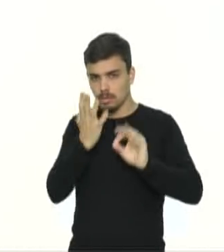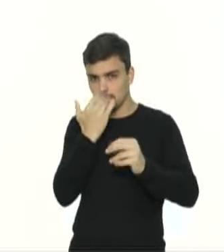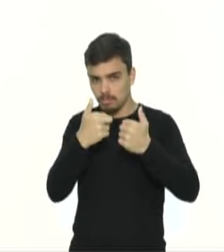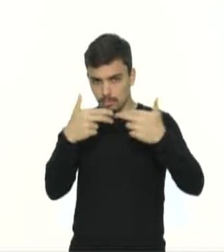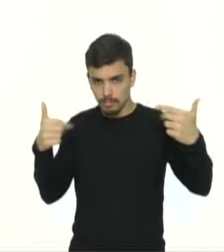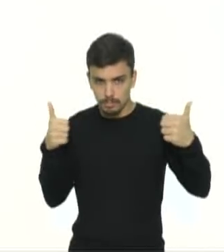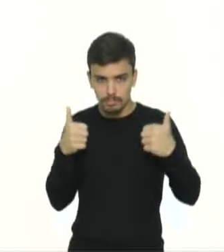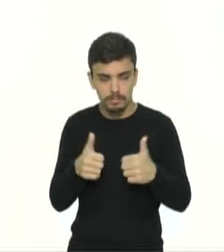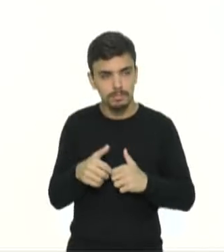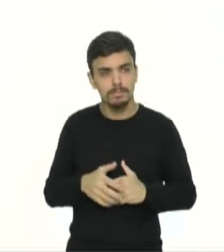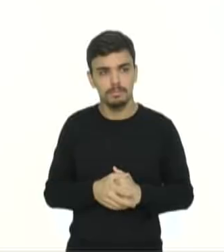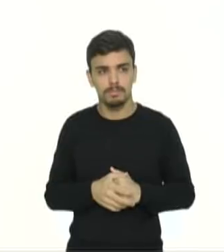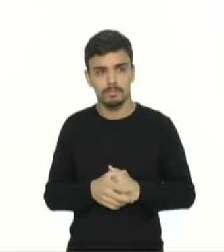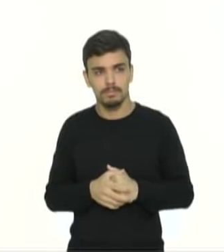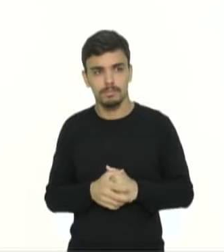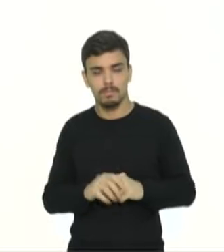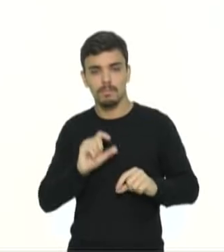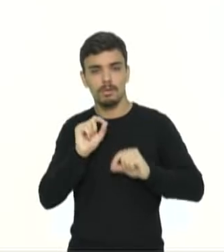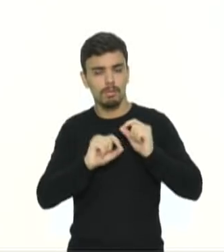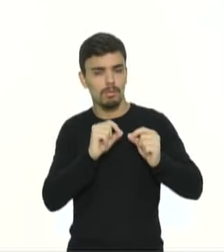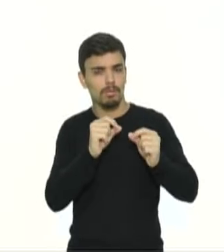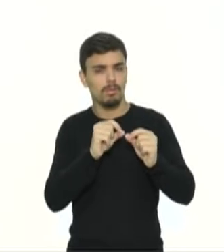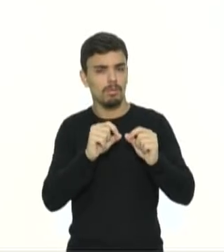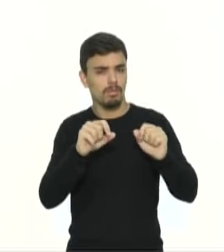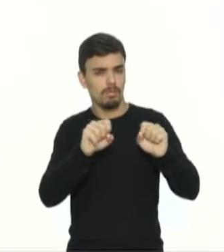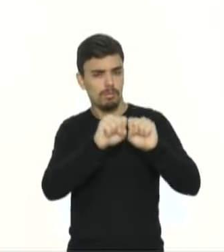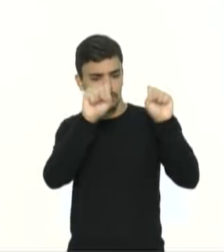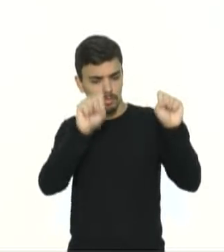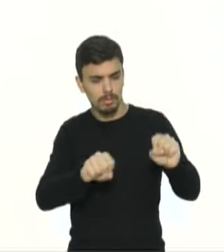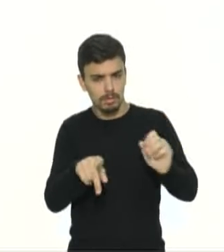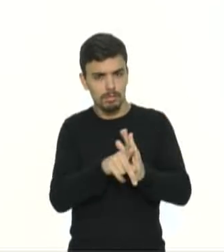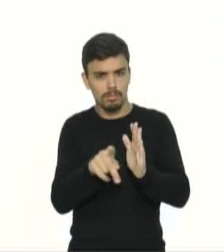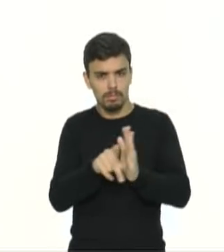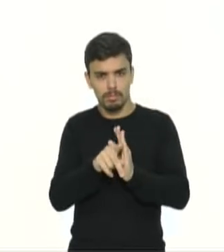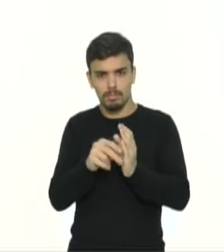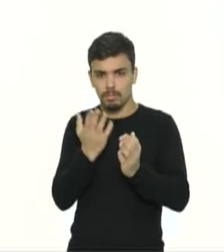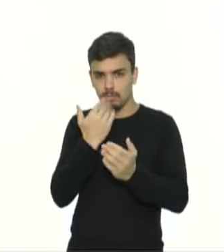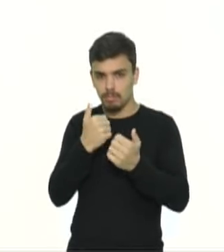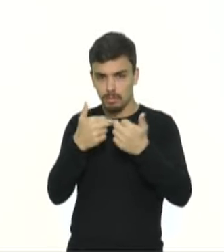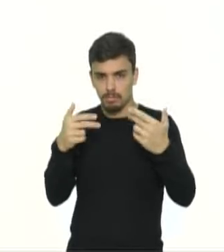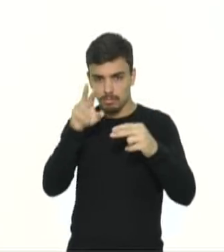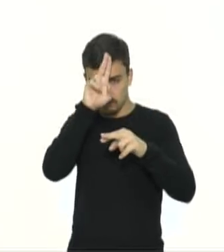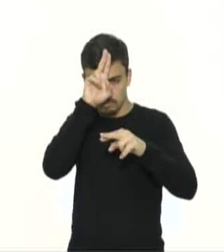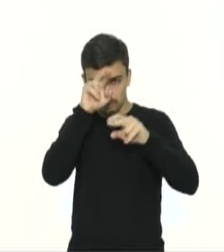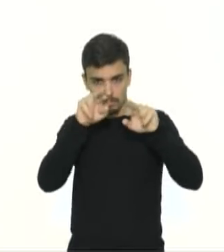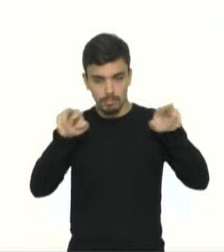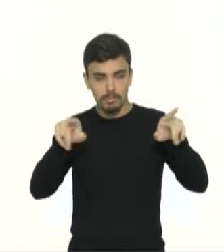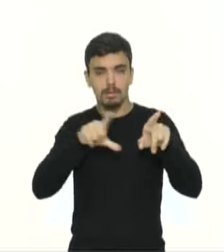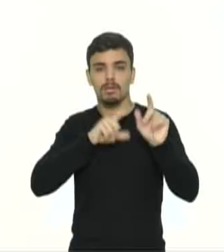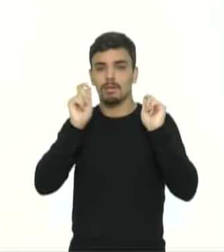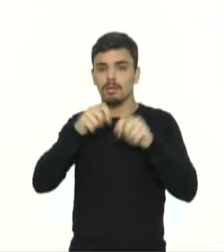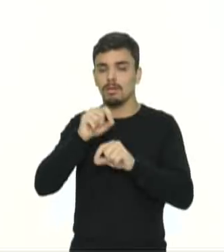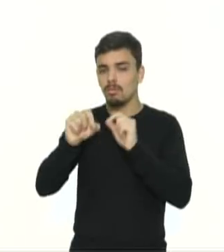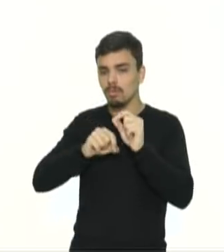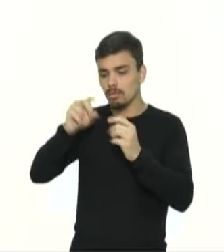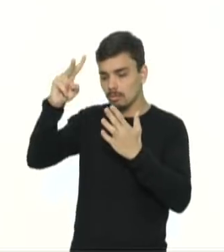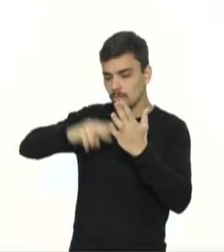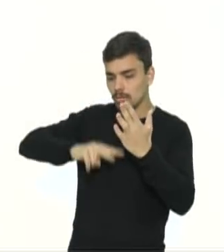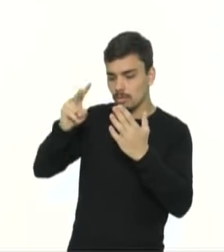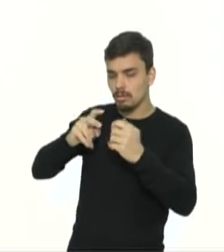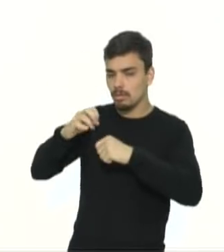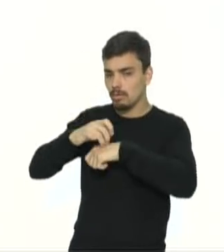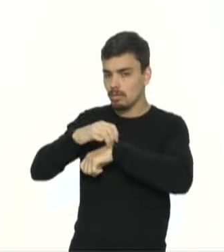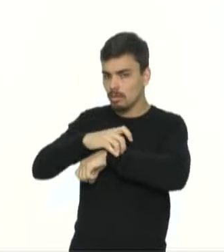alimentícia. O Programa de Insetos Comestíveis da FAO também tem examinado o potencial de